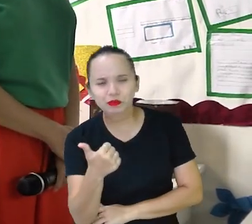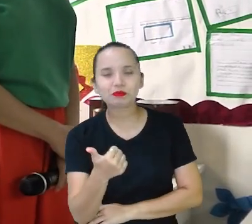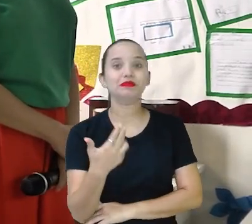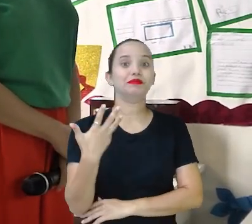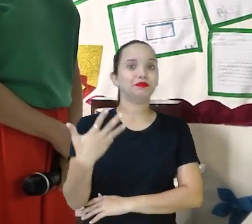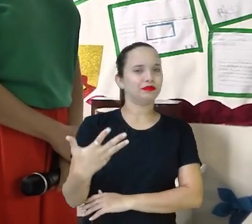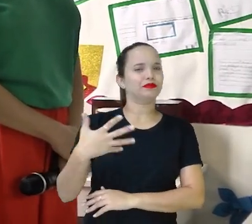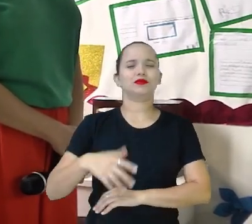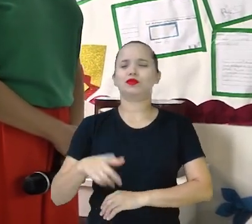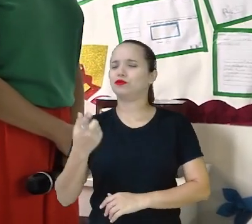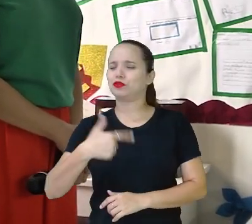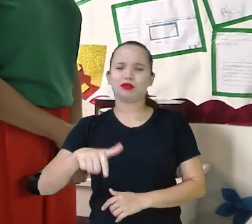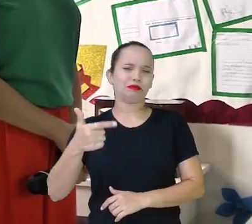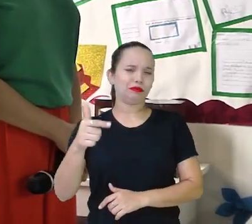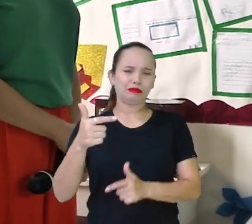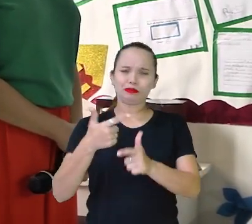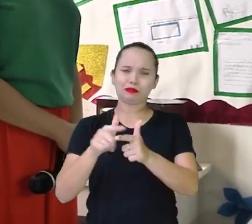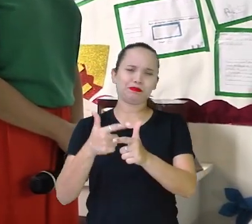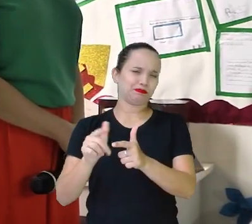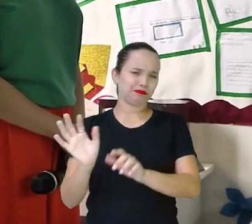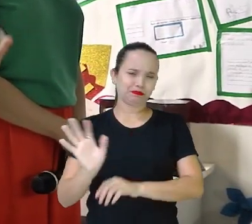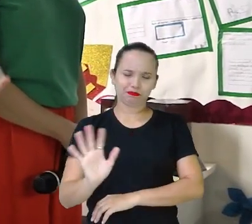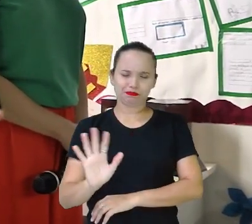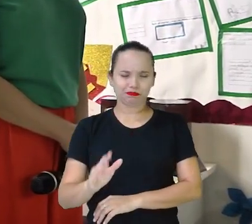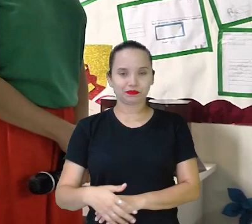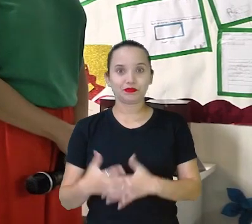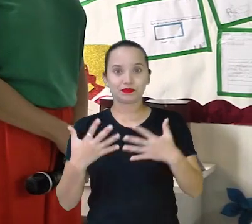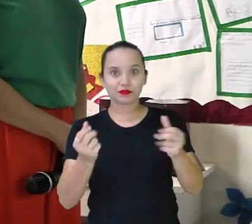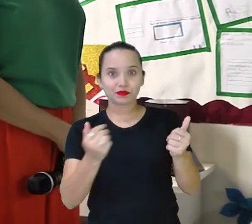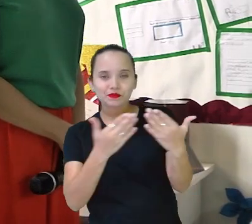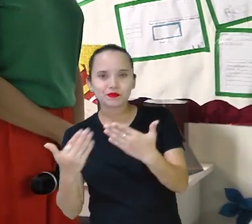Então não vão ter problema. A gente vai conversar sobre as